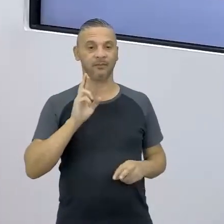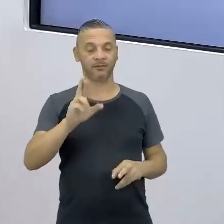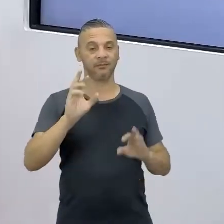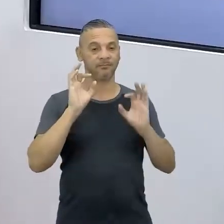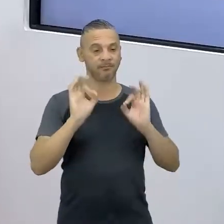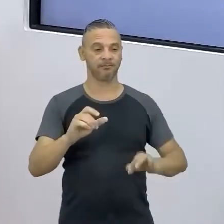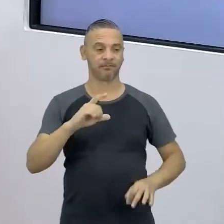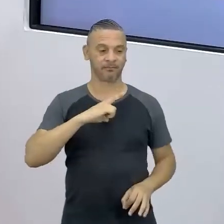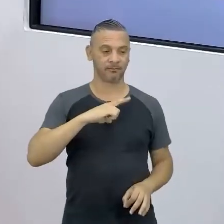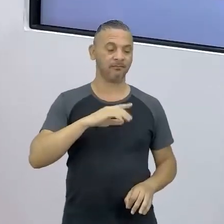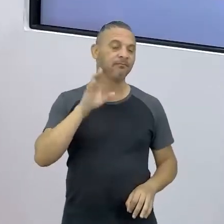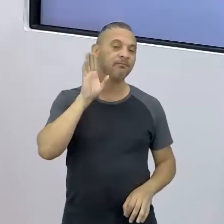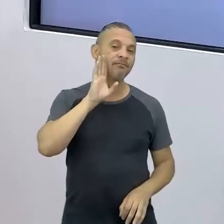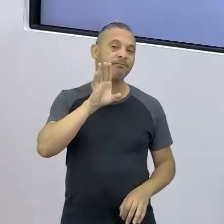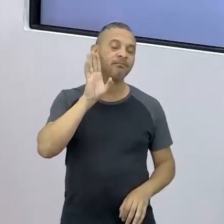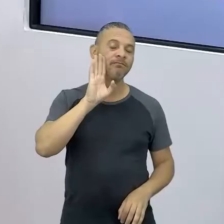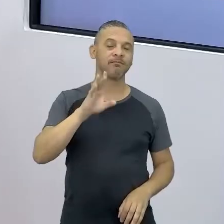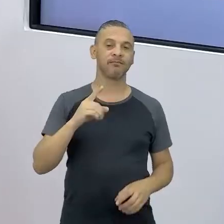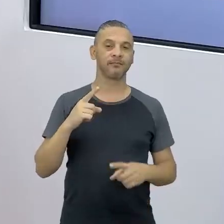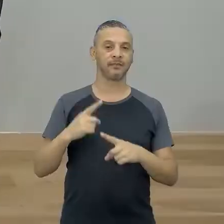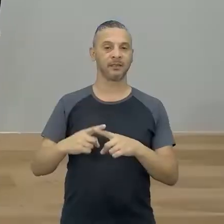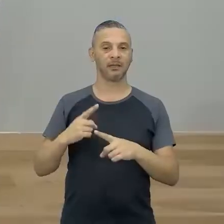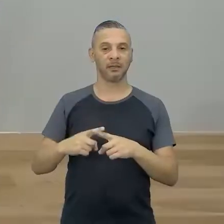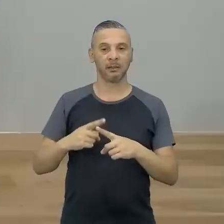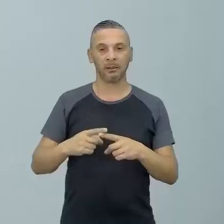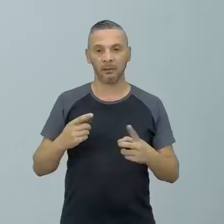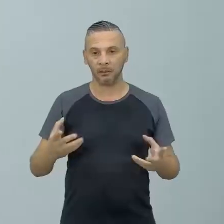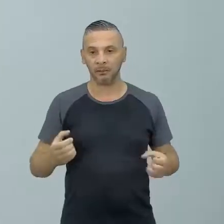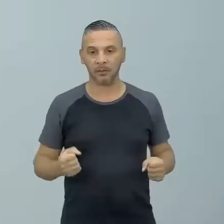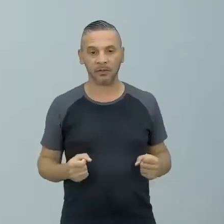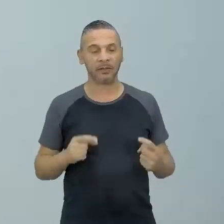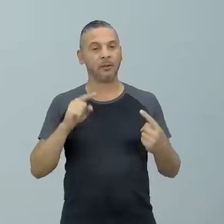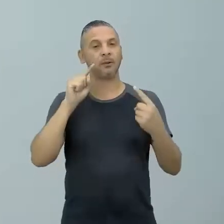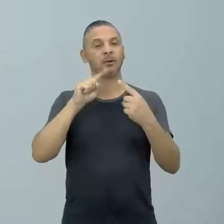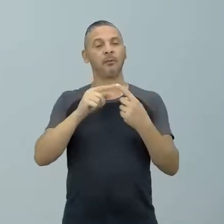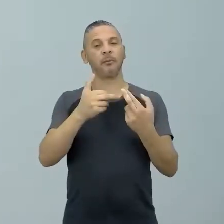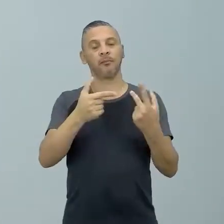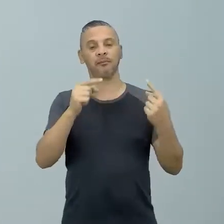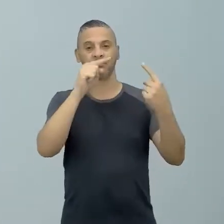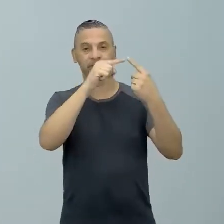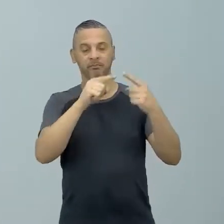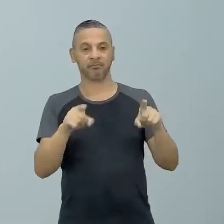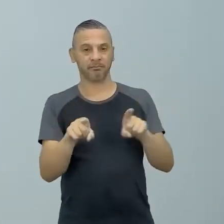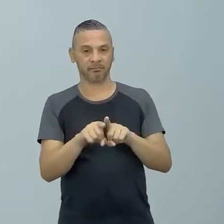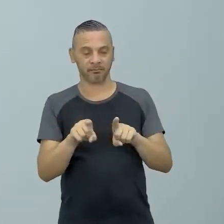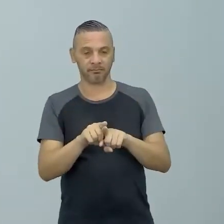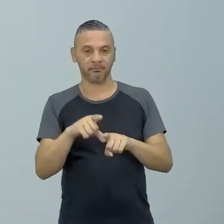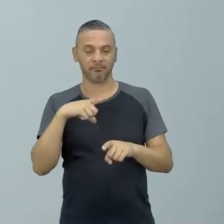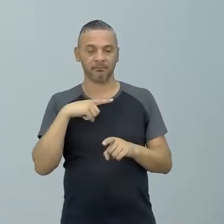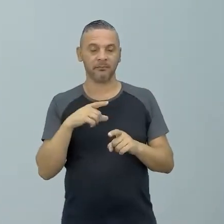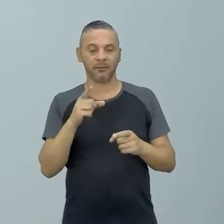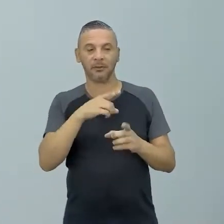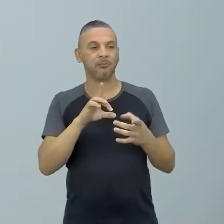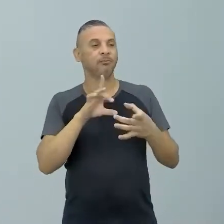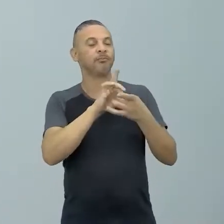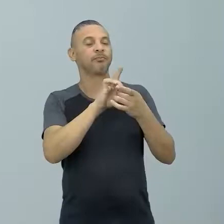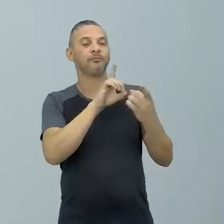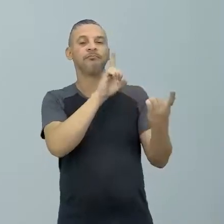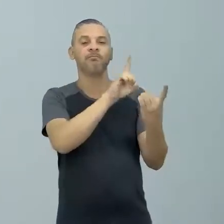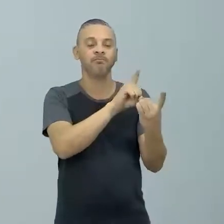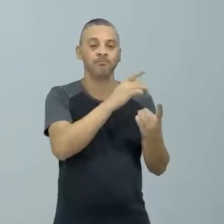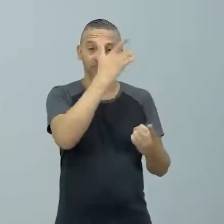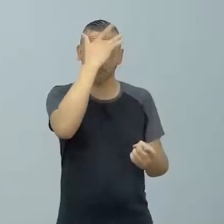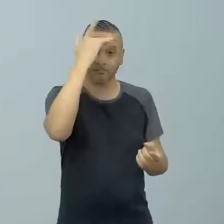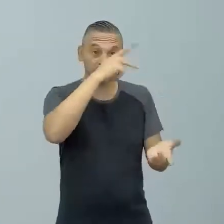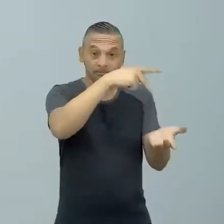legal, Sim, né? sim, é muito interessante porque a gente tenta casar as duas coisas, né? A ideia é tentar deixar o mais próximo possível